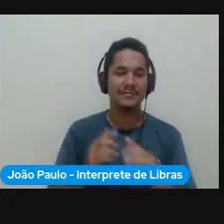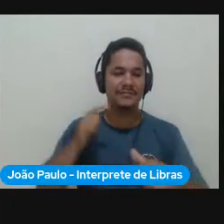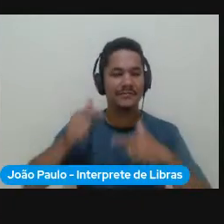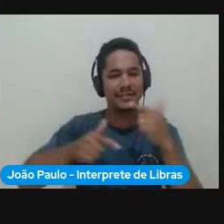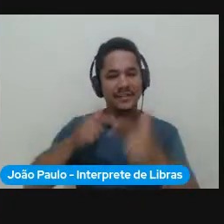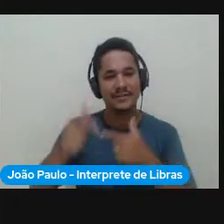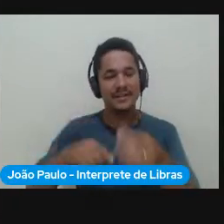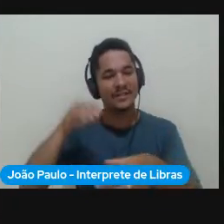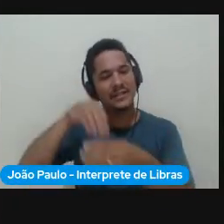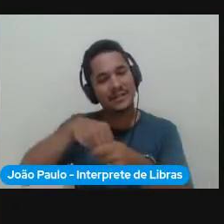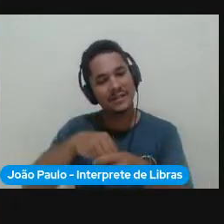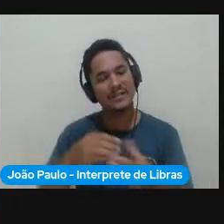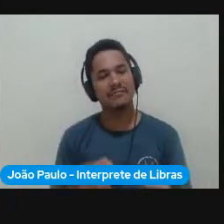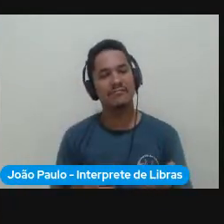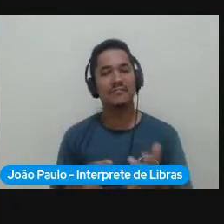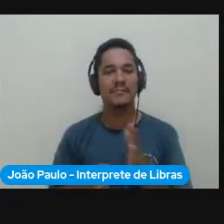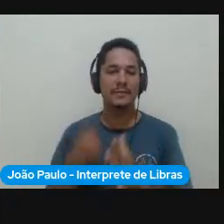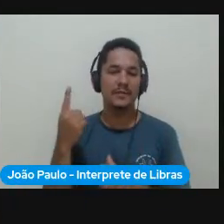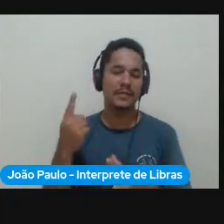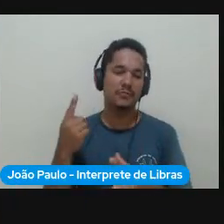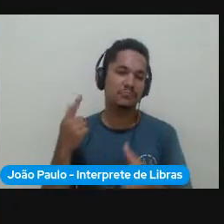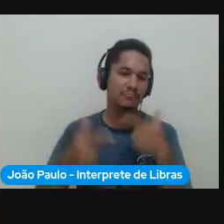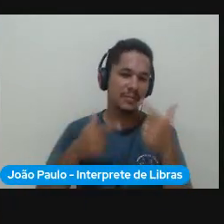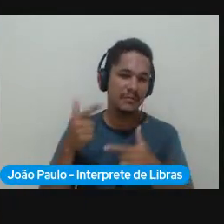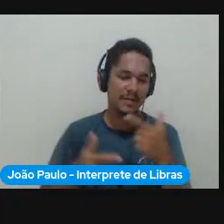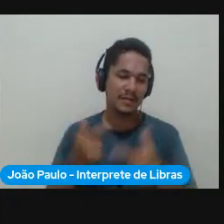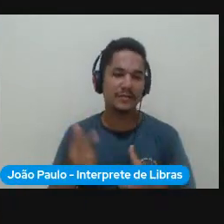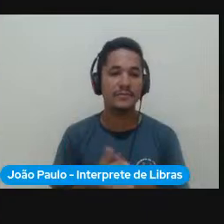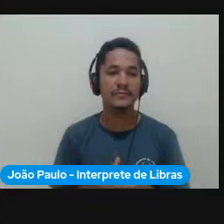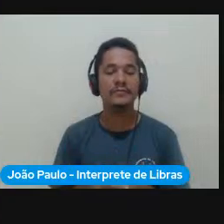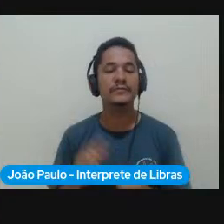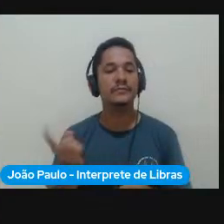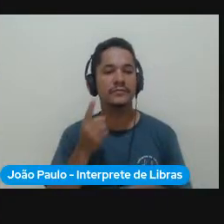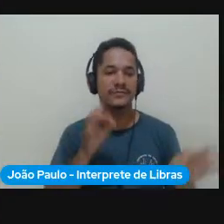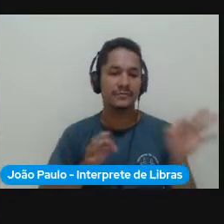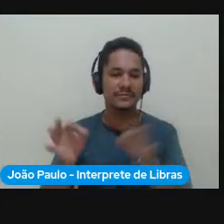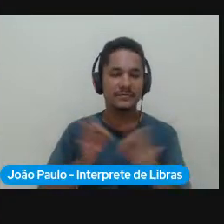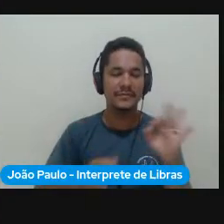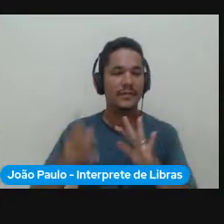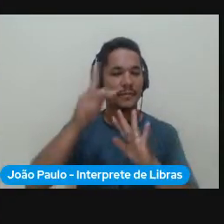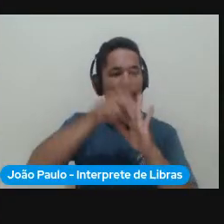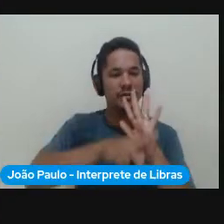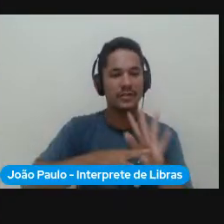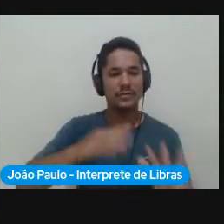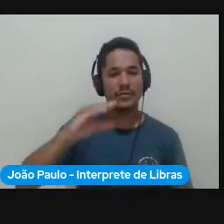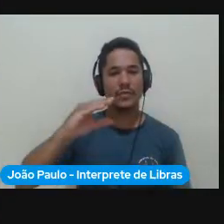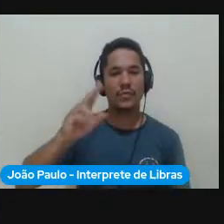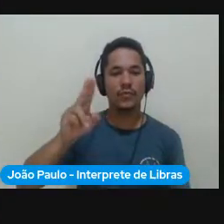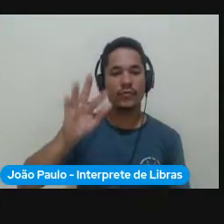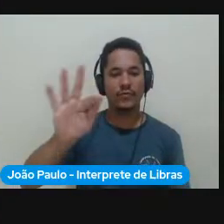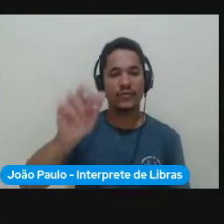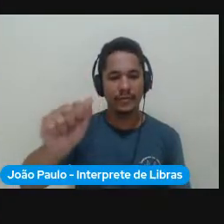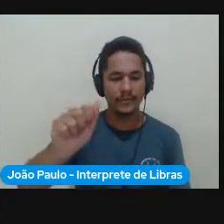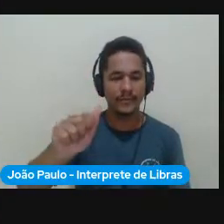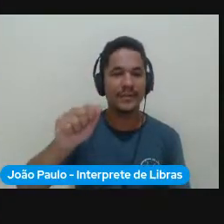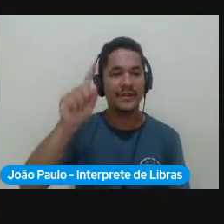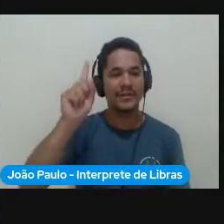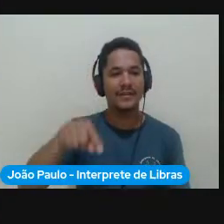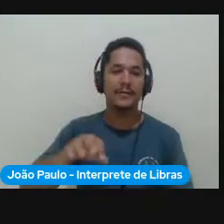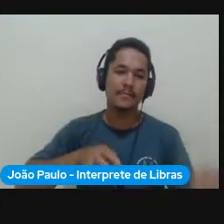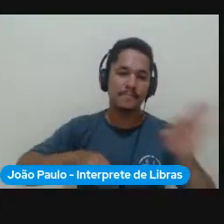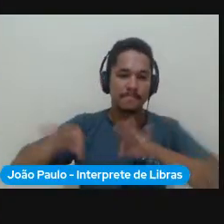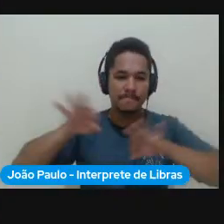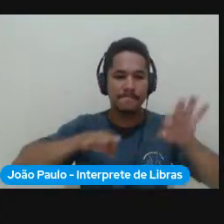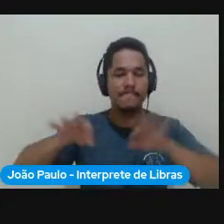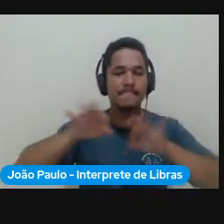primeiro emprego também, enfim. Então, todos os nossos projetos da CUFA, eles são 100% pavimentados